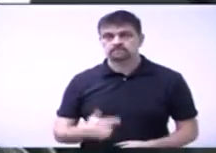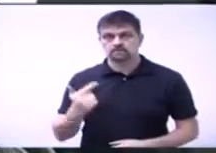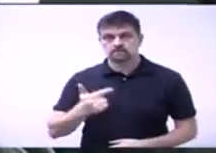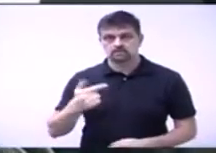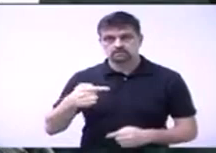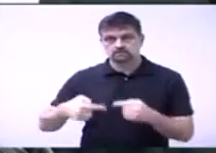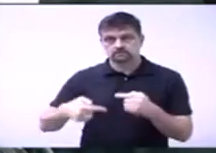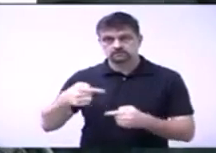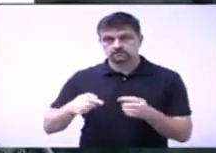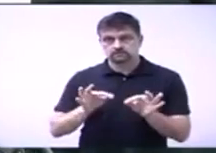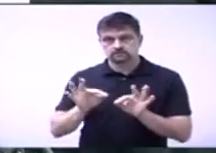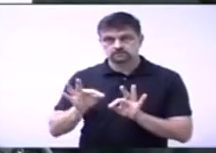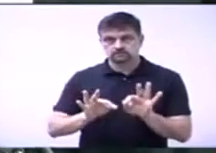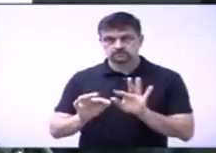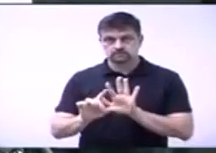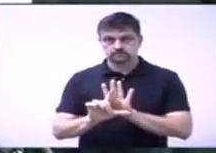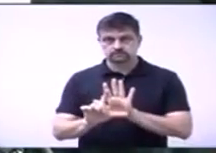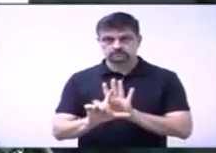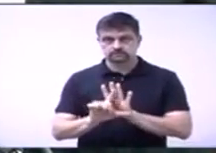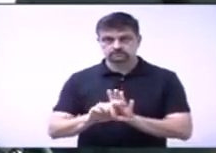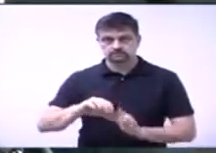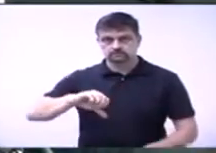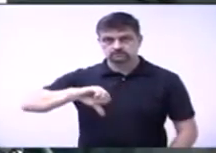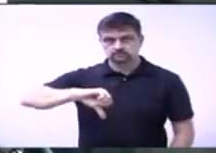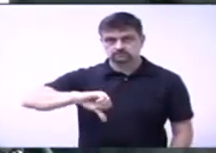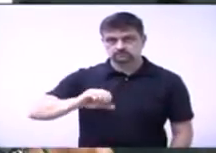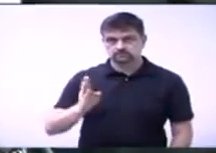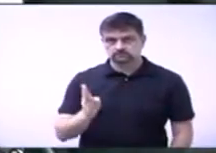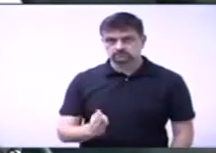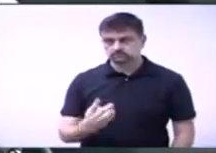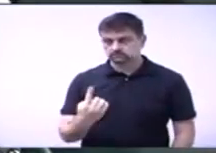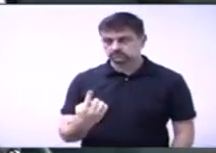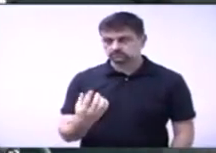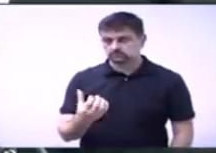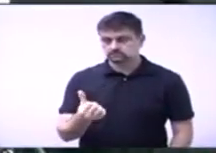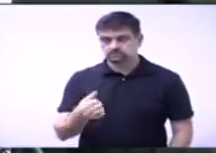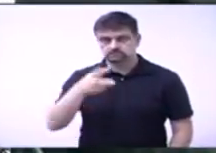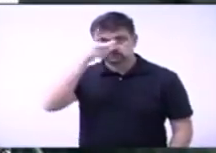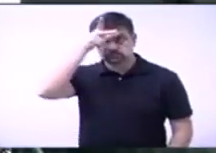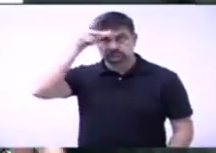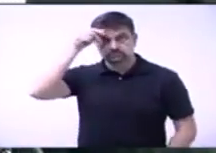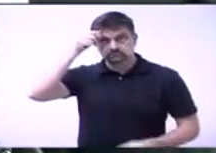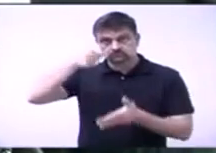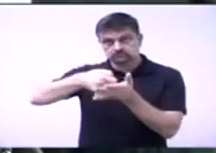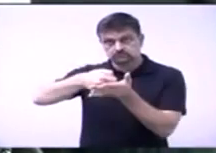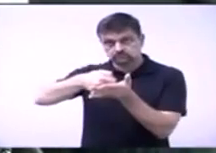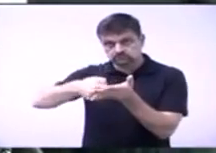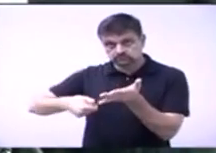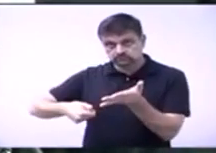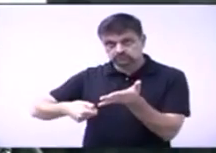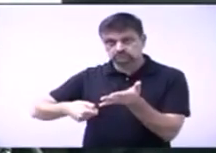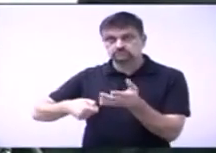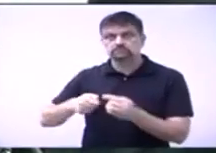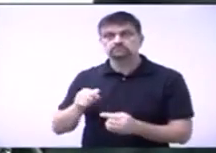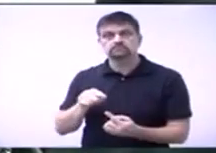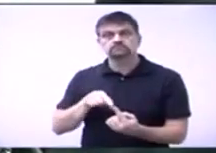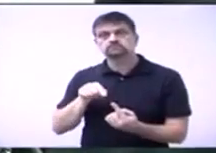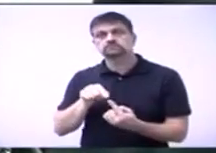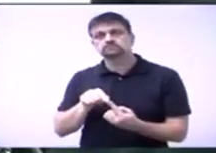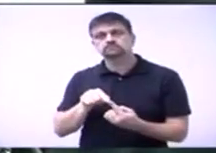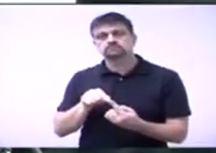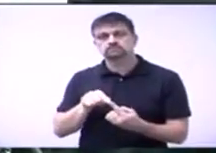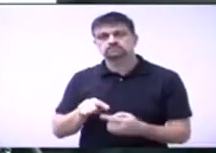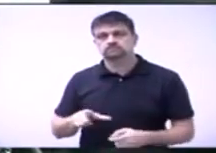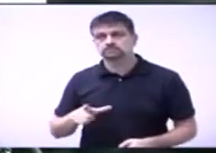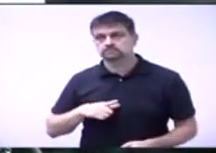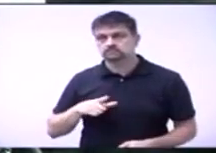Segunda discussão do projeto de lei 9/16 do Executivo, que dispõe sobre a